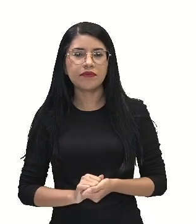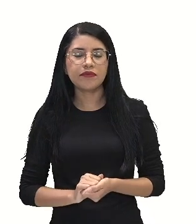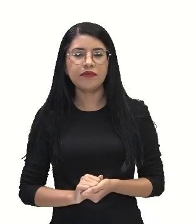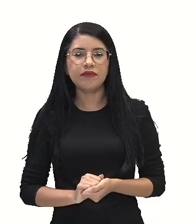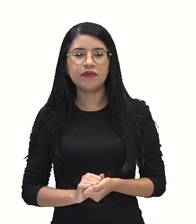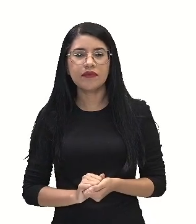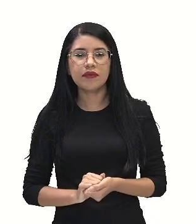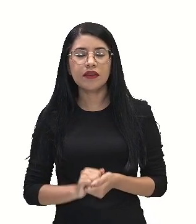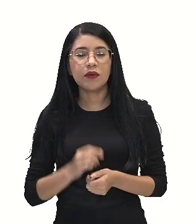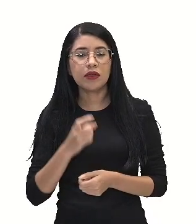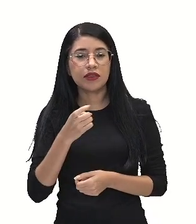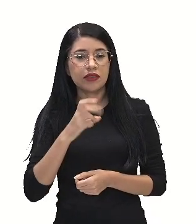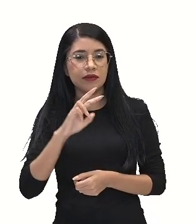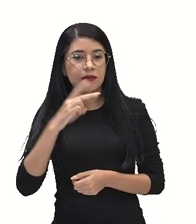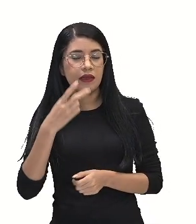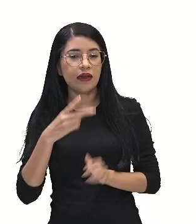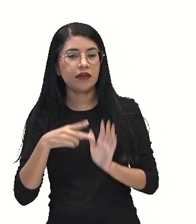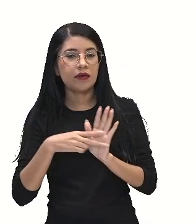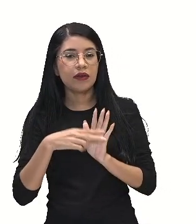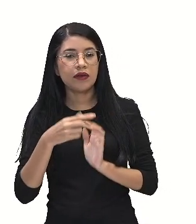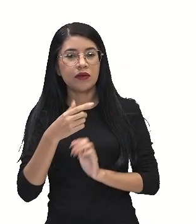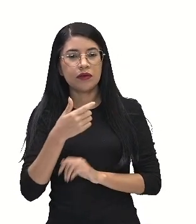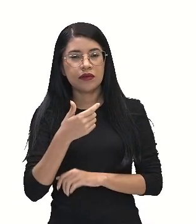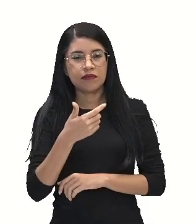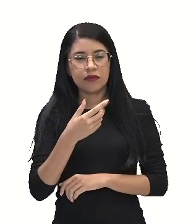256 mais 100, que vai dar 356,